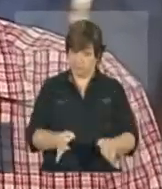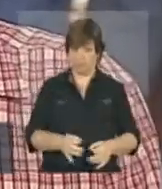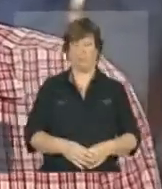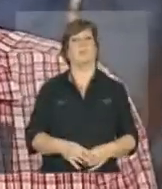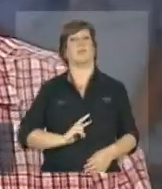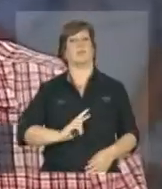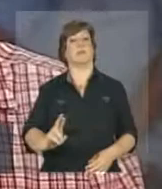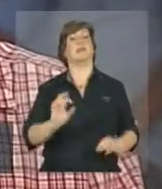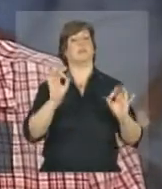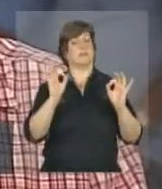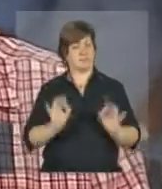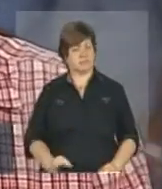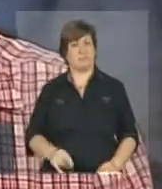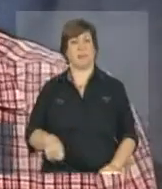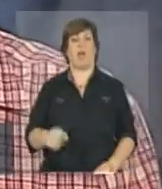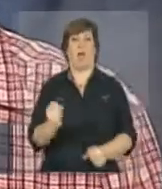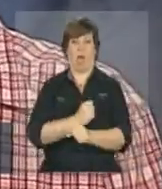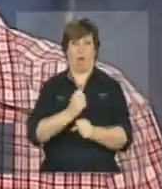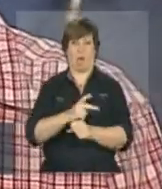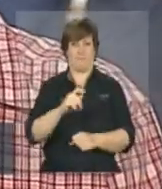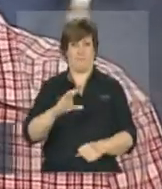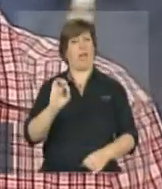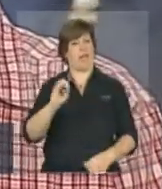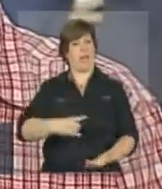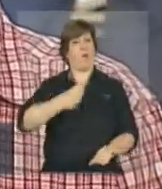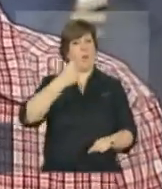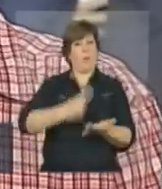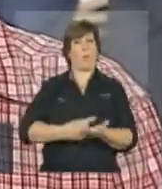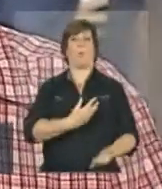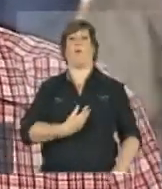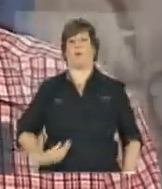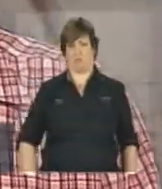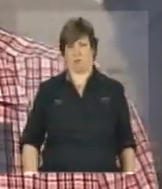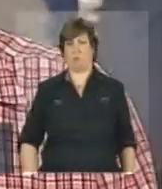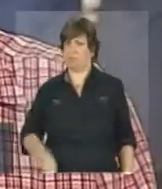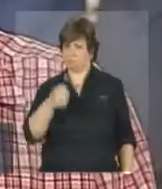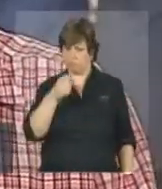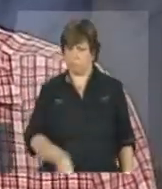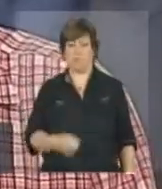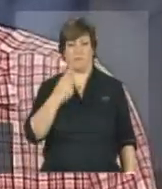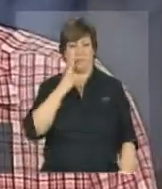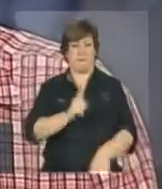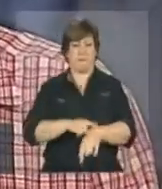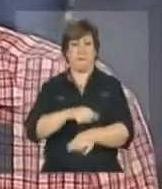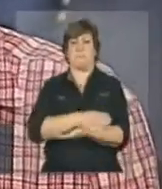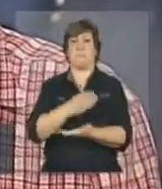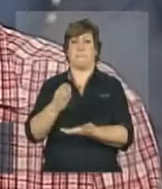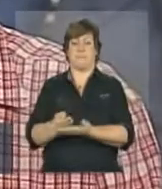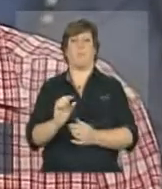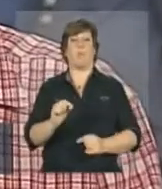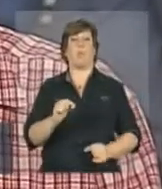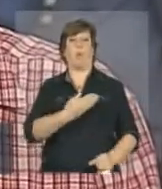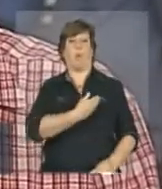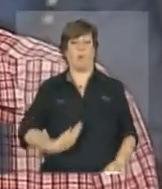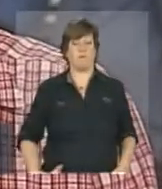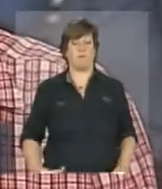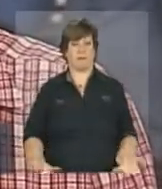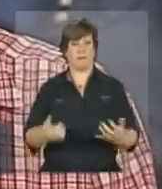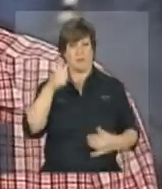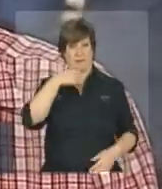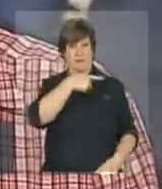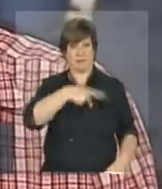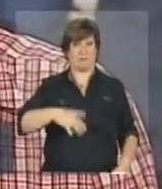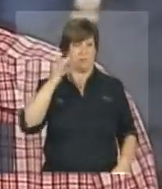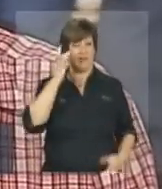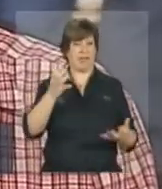dúvida nenhuma. As obras que estão no PAC são compromissos de governo. E o que o governo pretende, o que pretende a presidenta